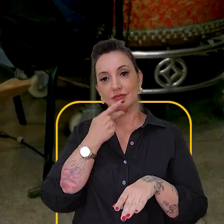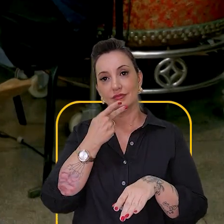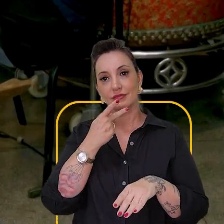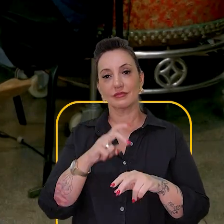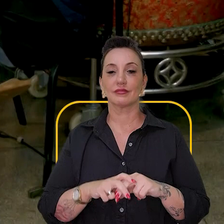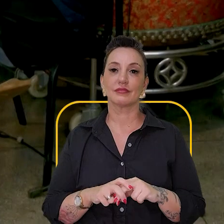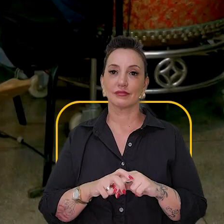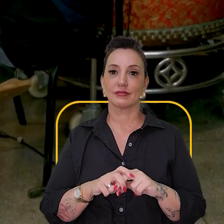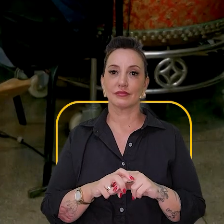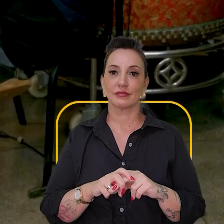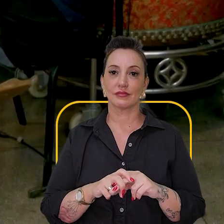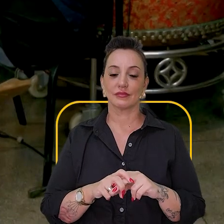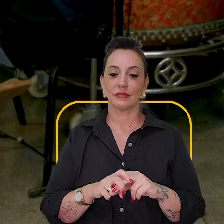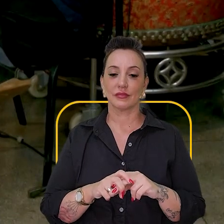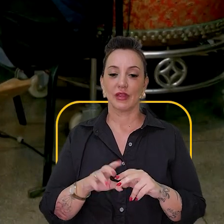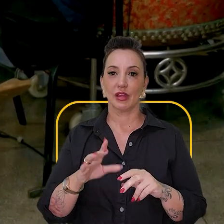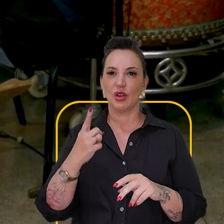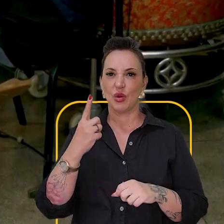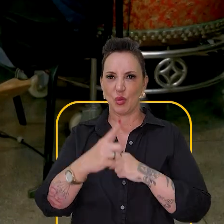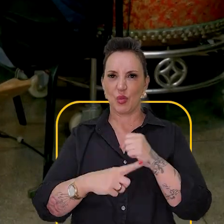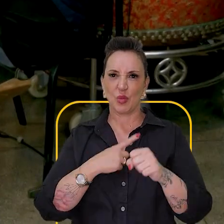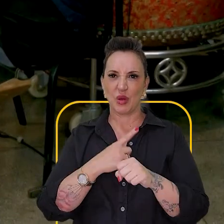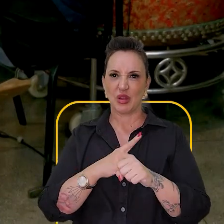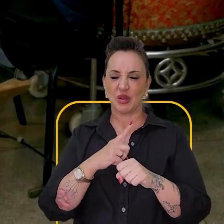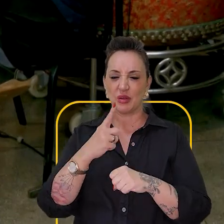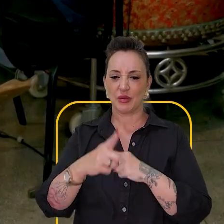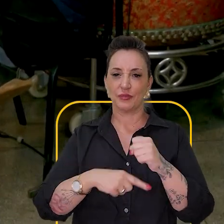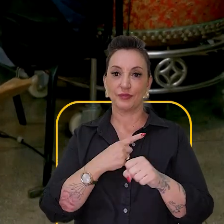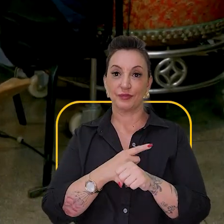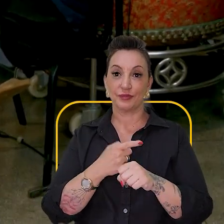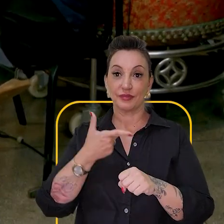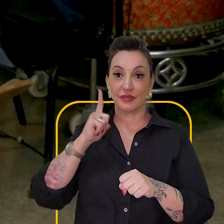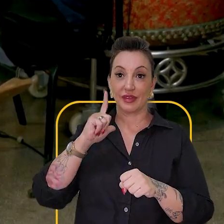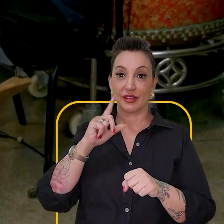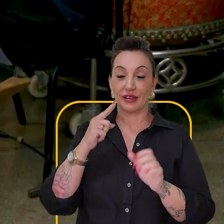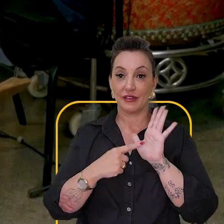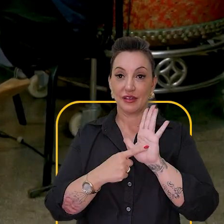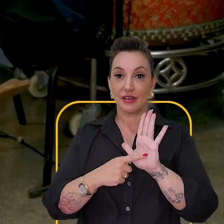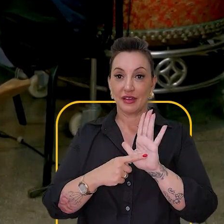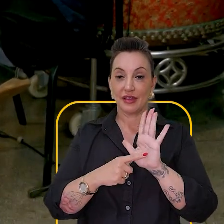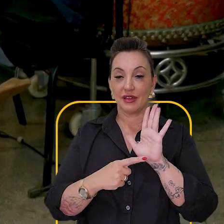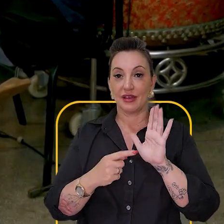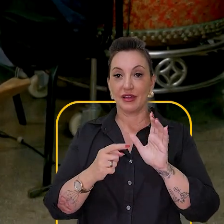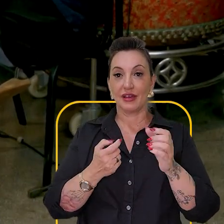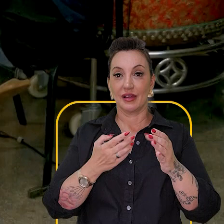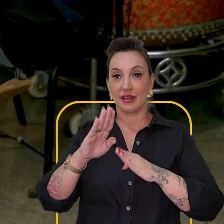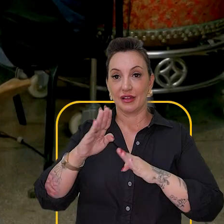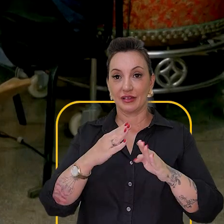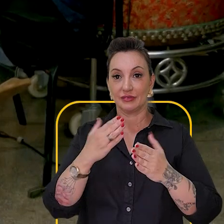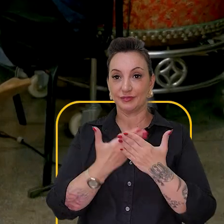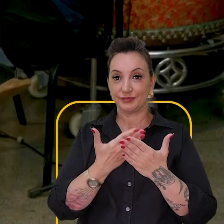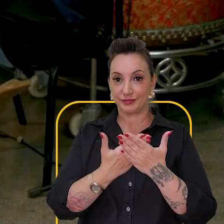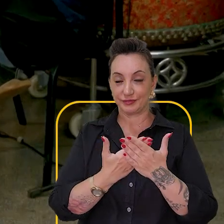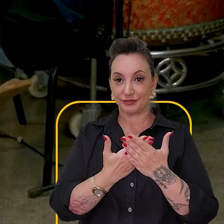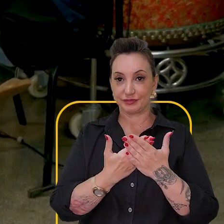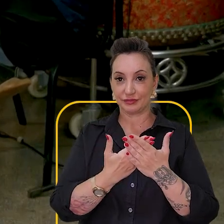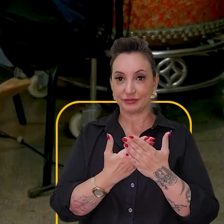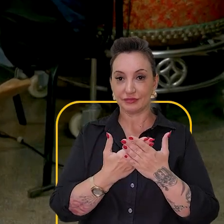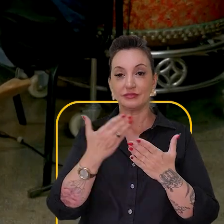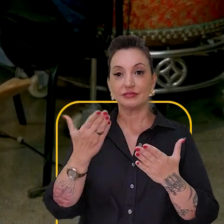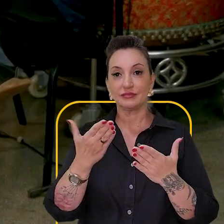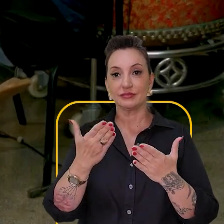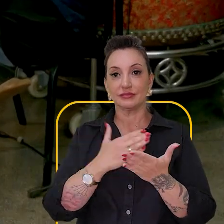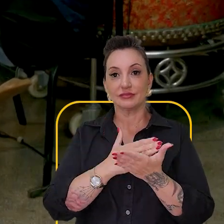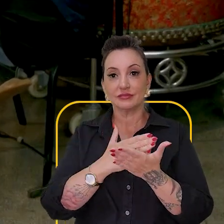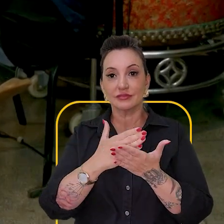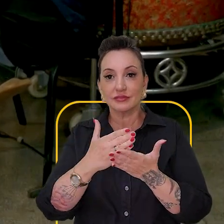te falei por pelo menos um ano acho que 1 ano e meio antes de ver uma demonstração de karatê no colégio que eu estudava e